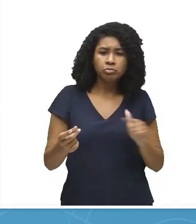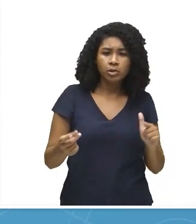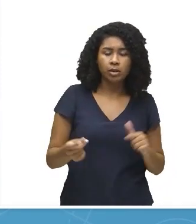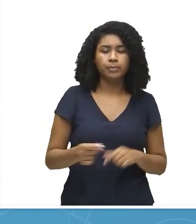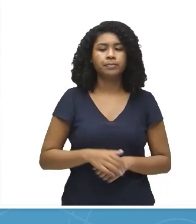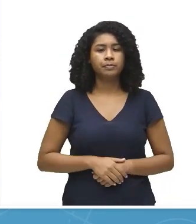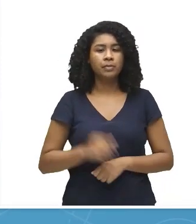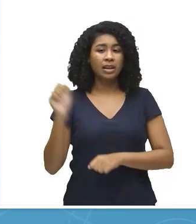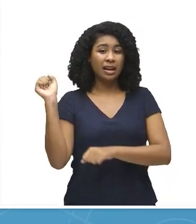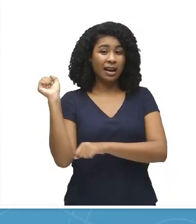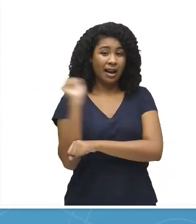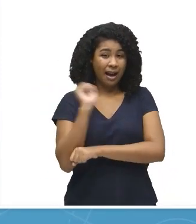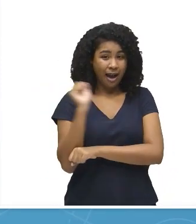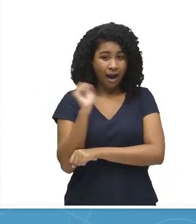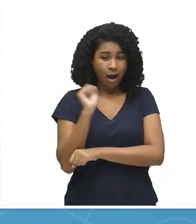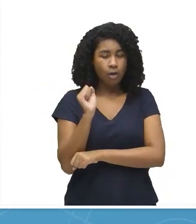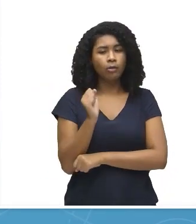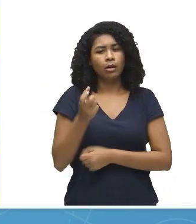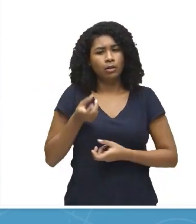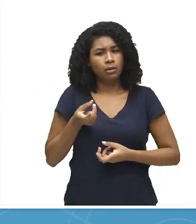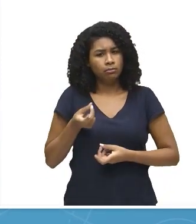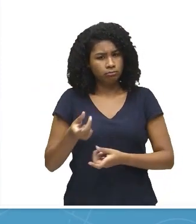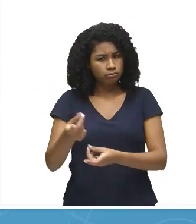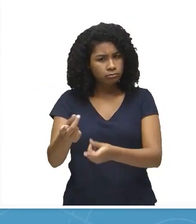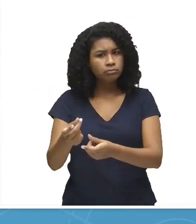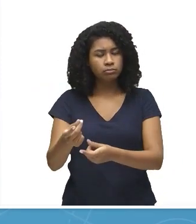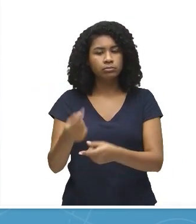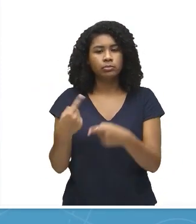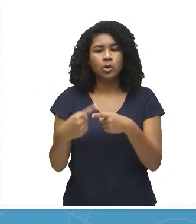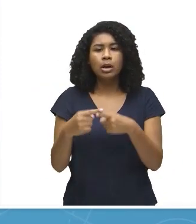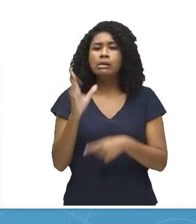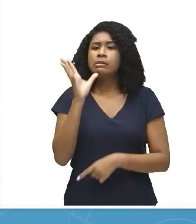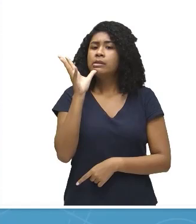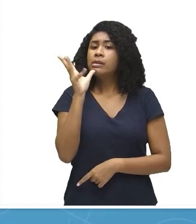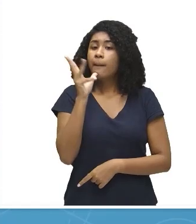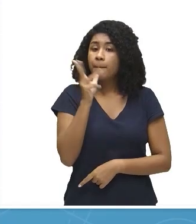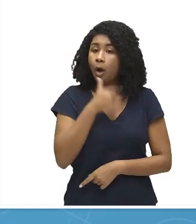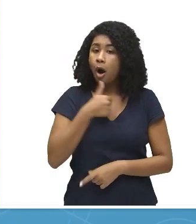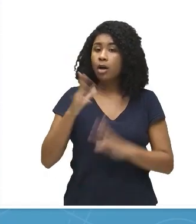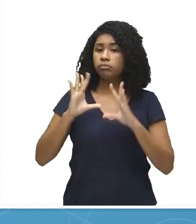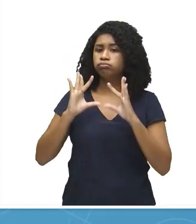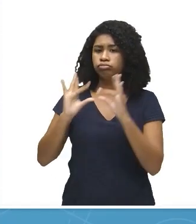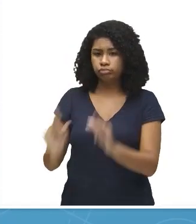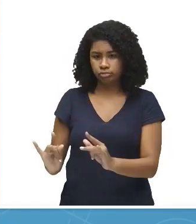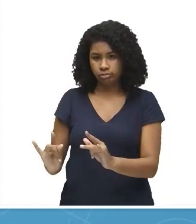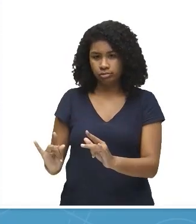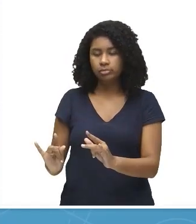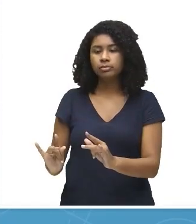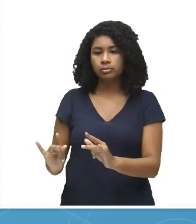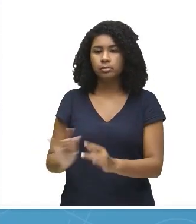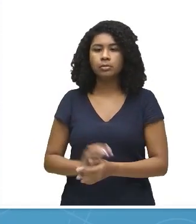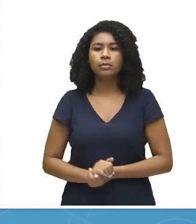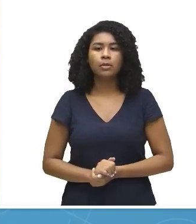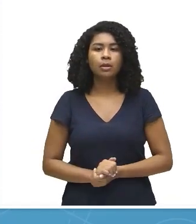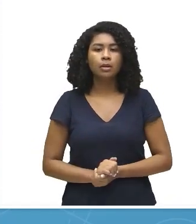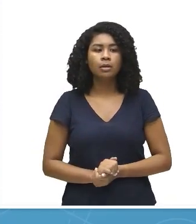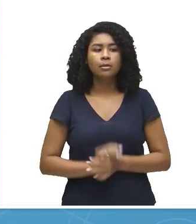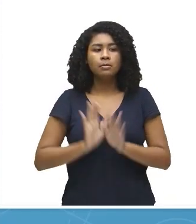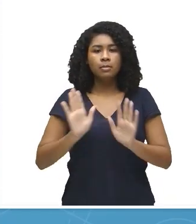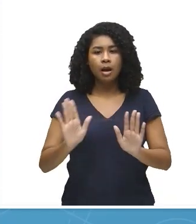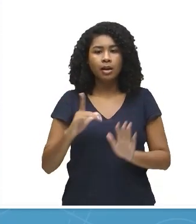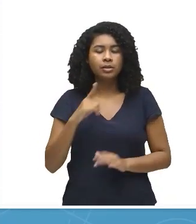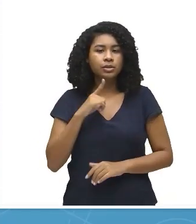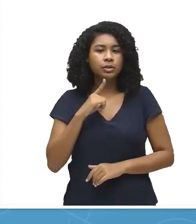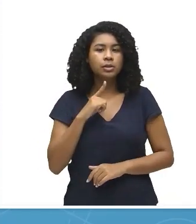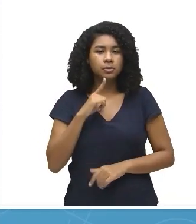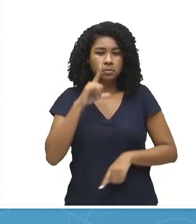um bem de consumo durável, que ele tem uma durabilidade maior. E os de bens de consumos não